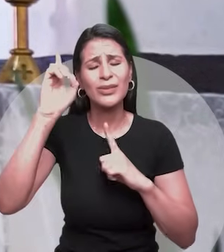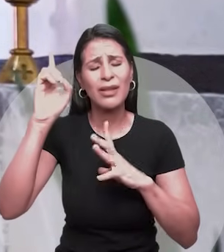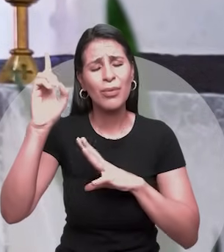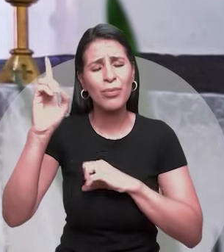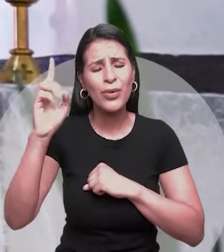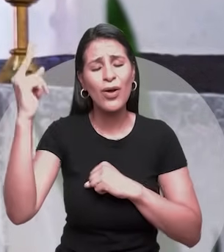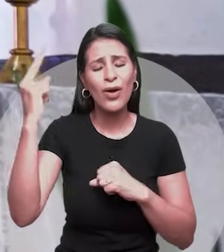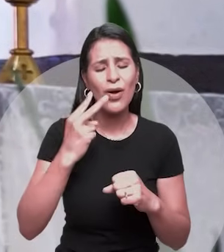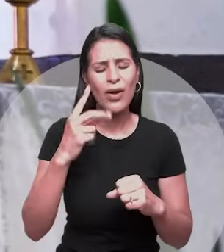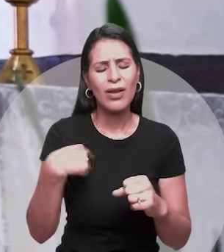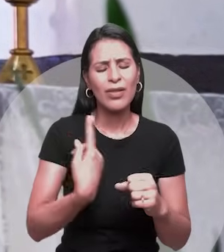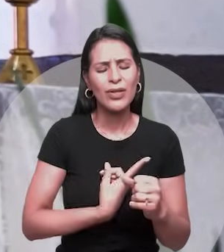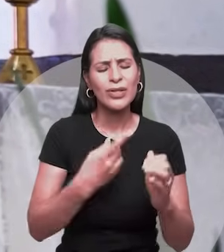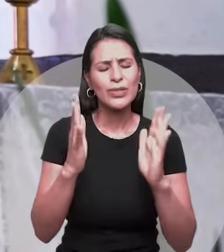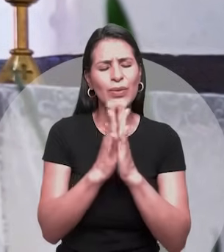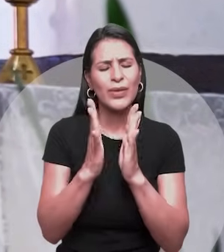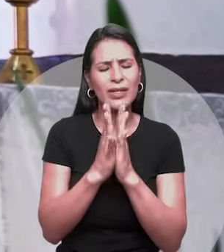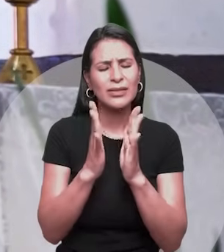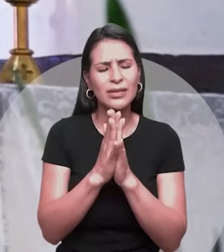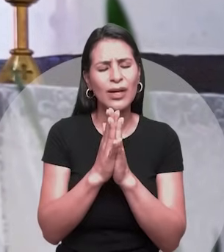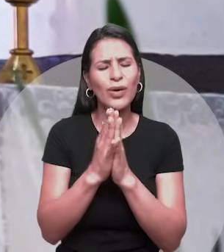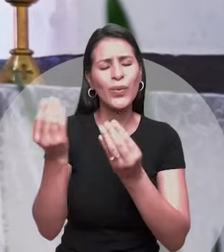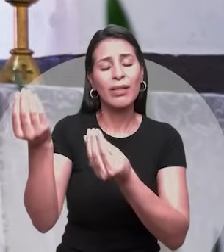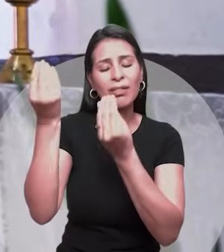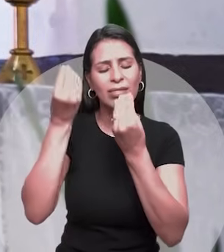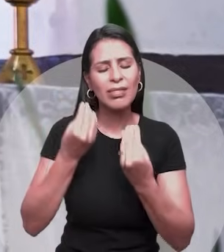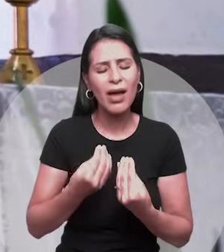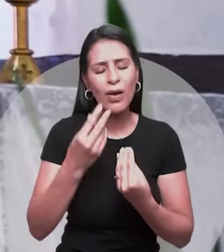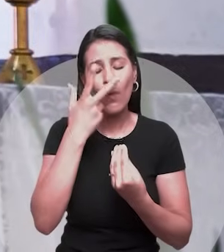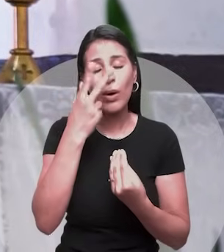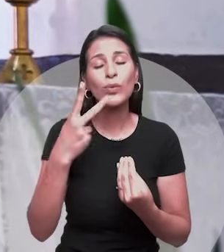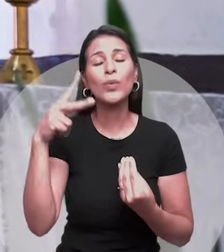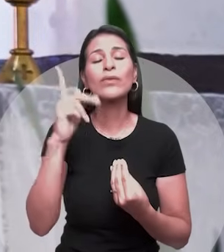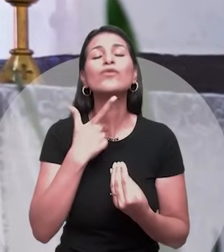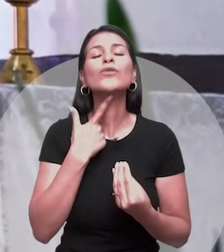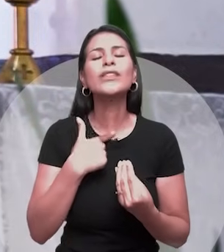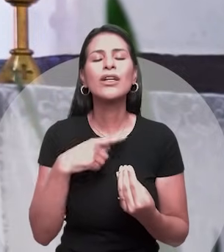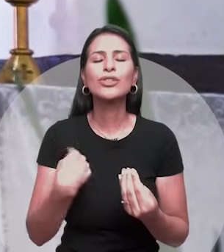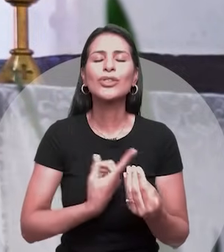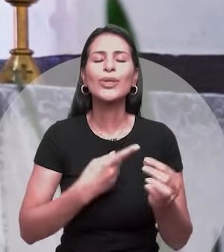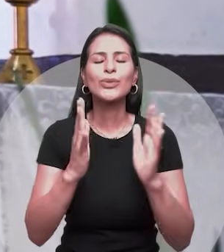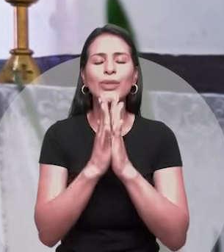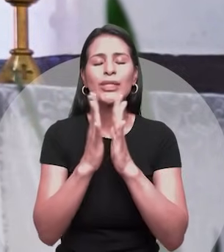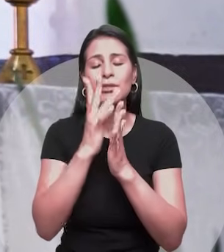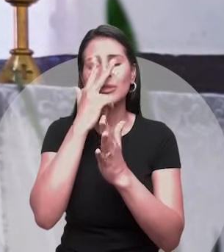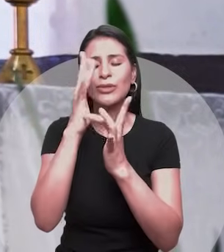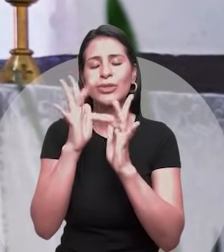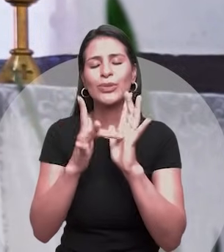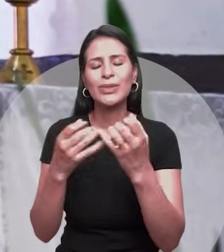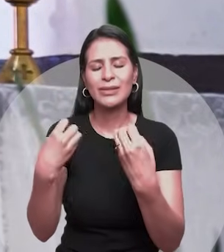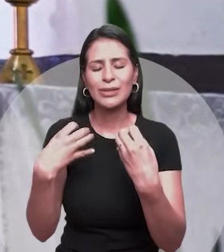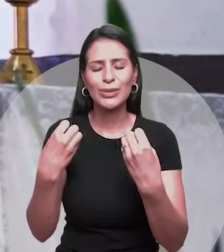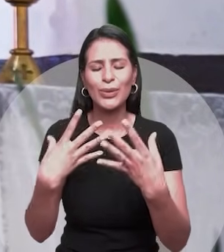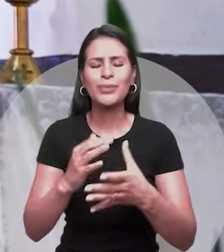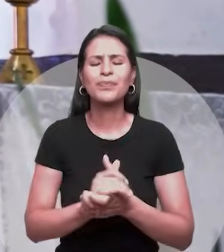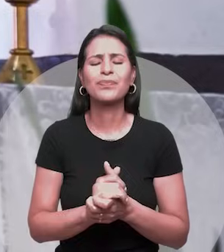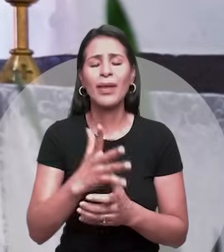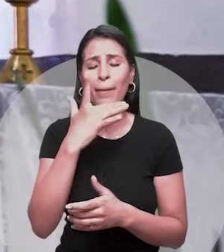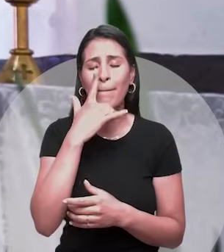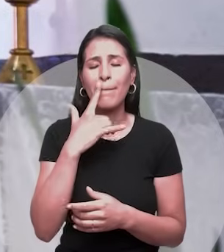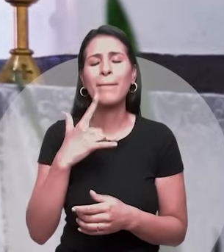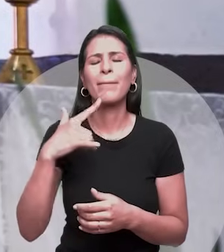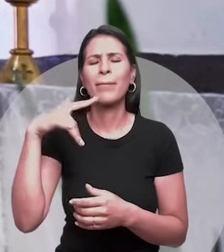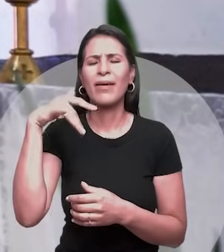oração e atende-nos segundo a Tua vontade. Assim nós oramos a oração que Teu Filho nos ensinou.